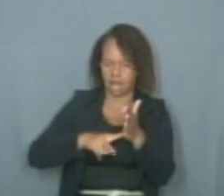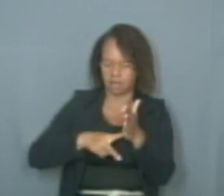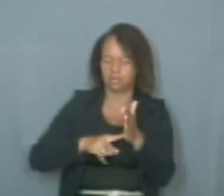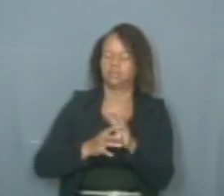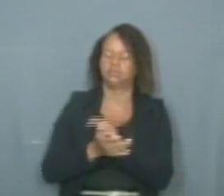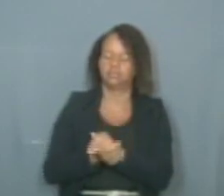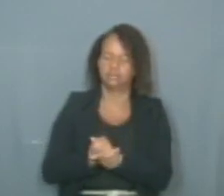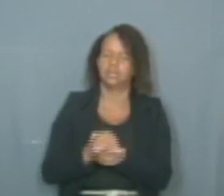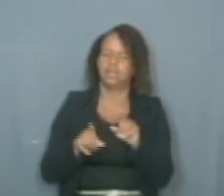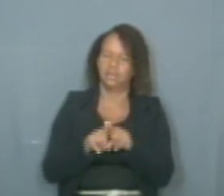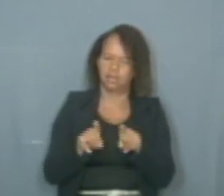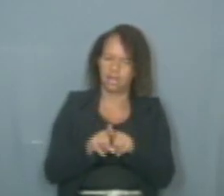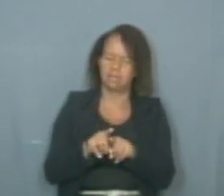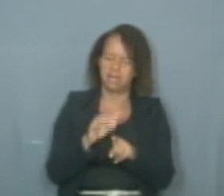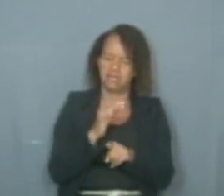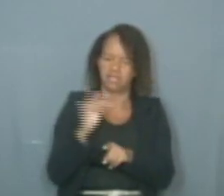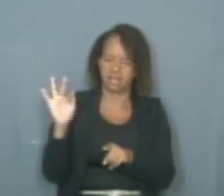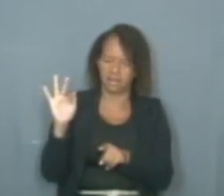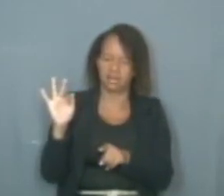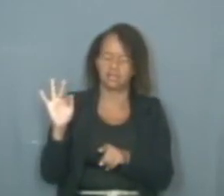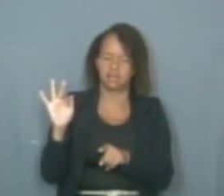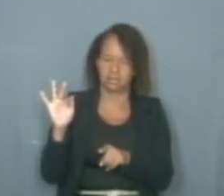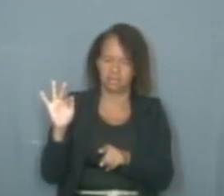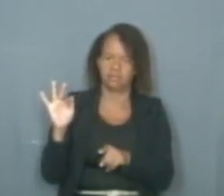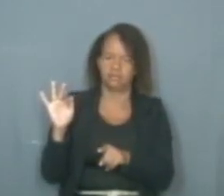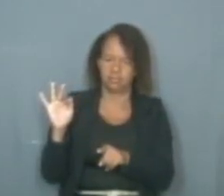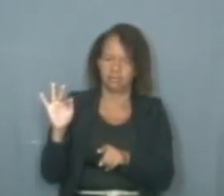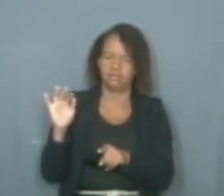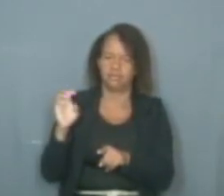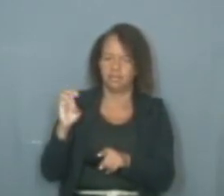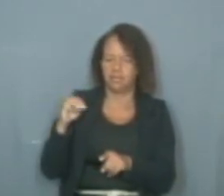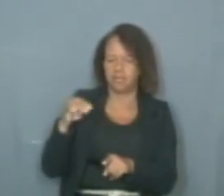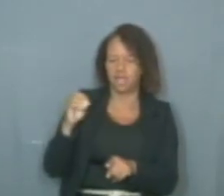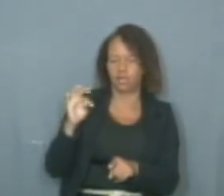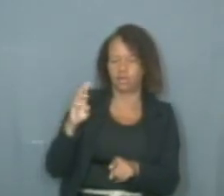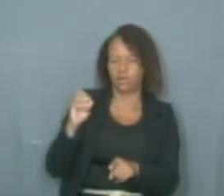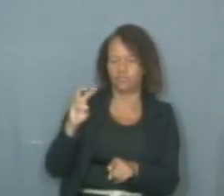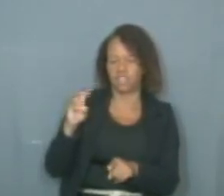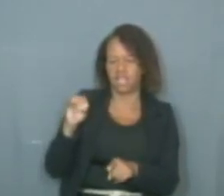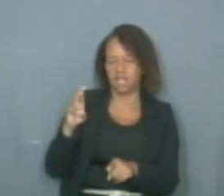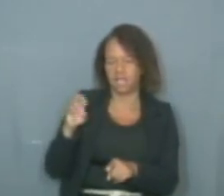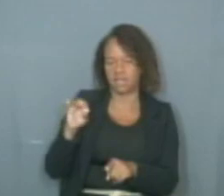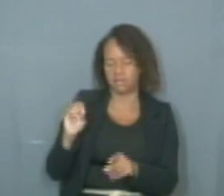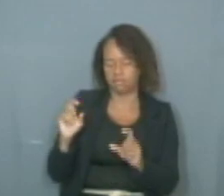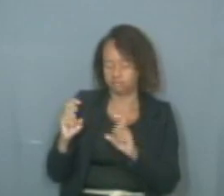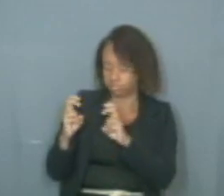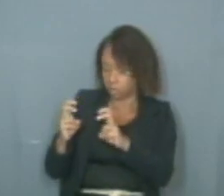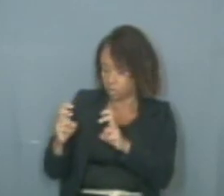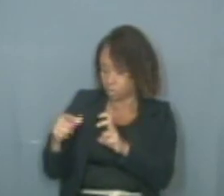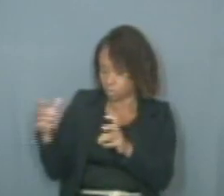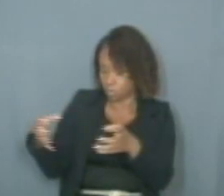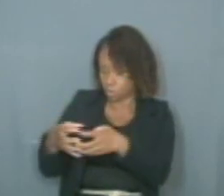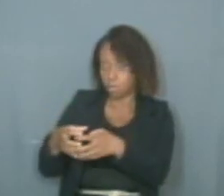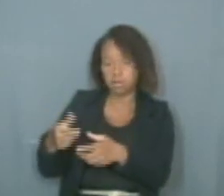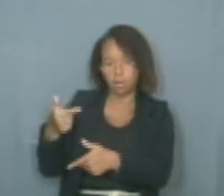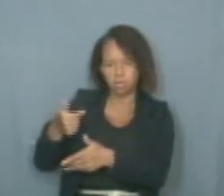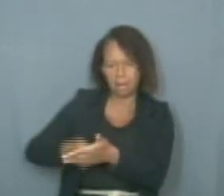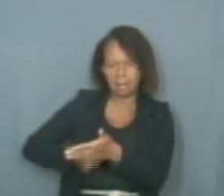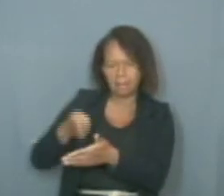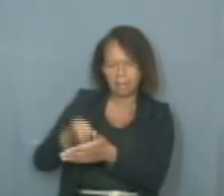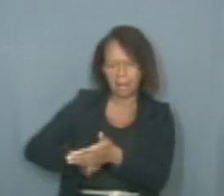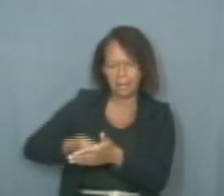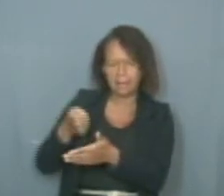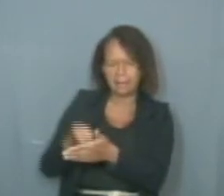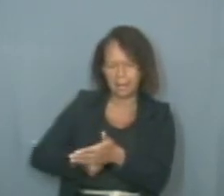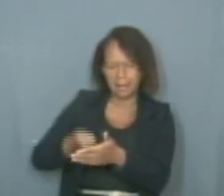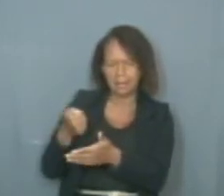e também da federação, né, dos metroviários, de uma categoria que está lutando